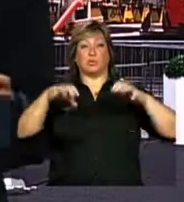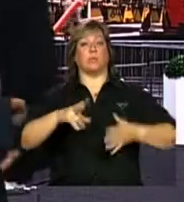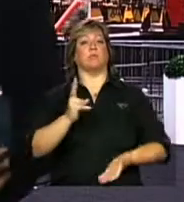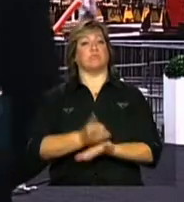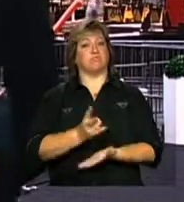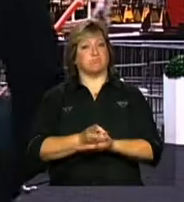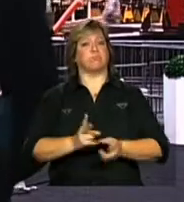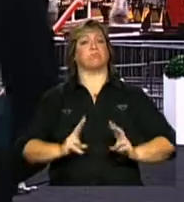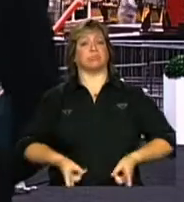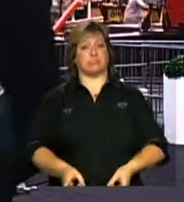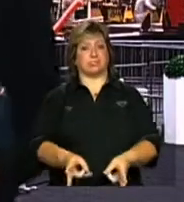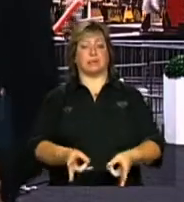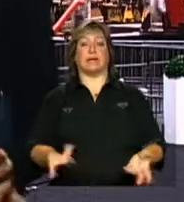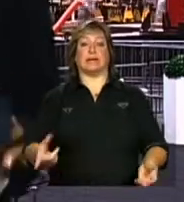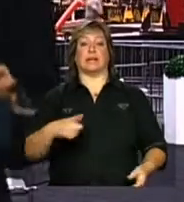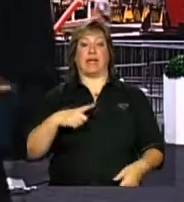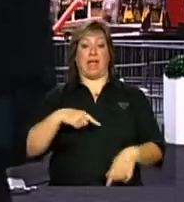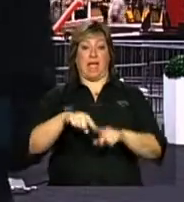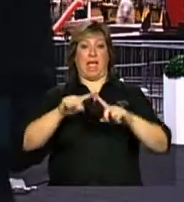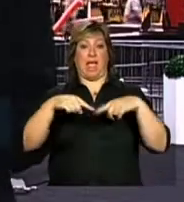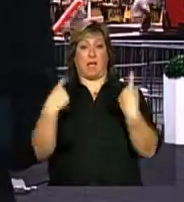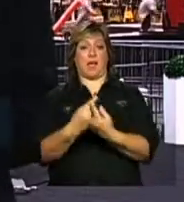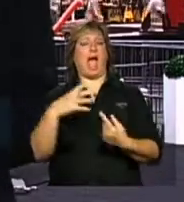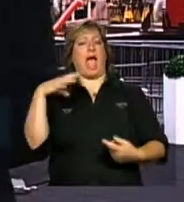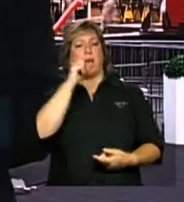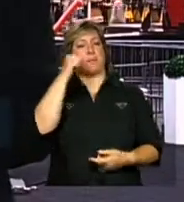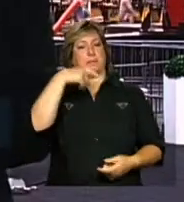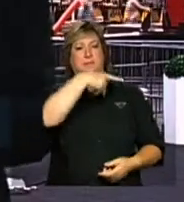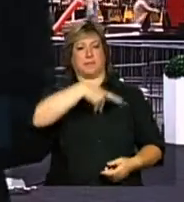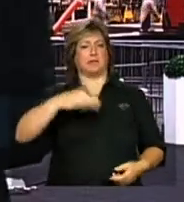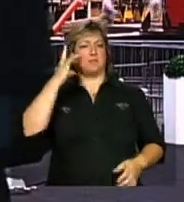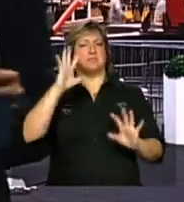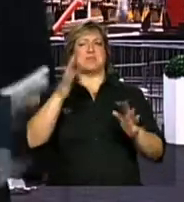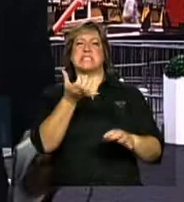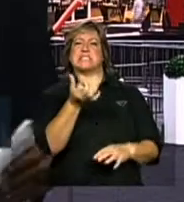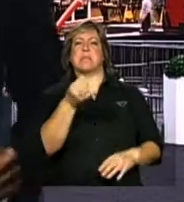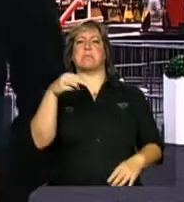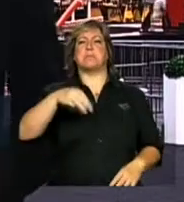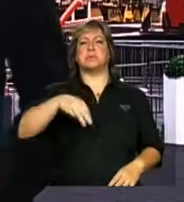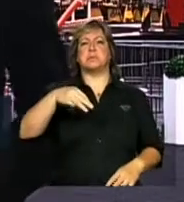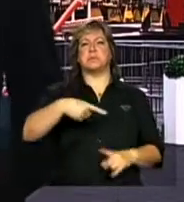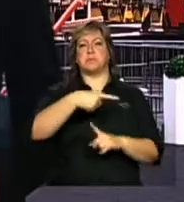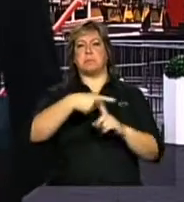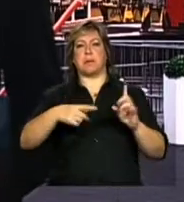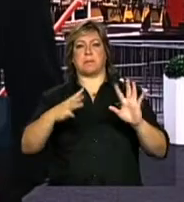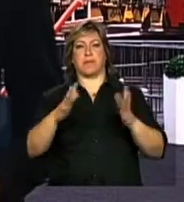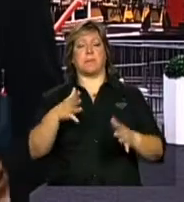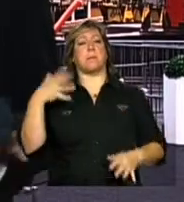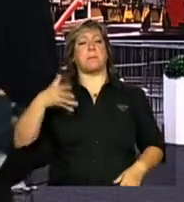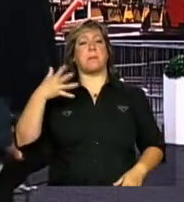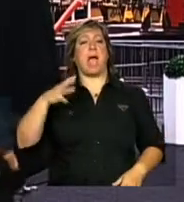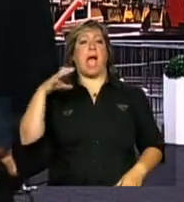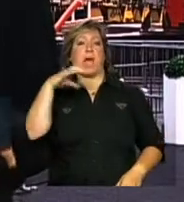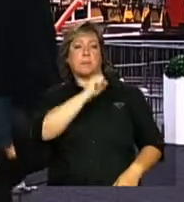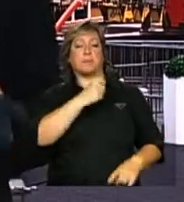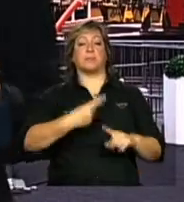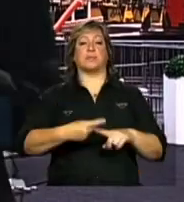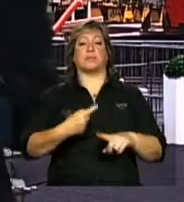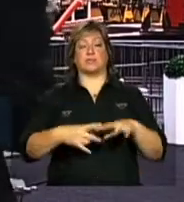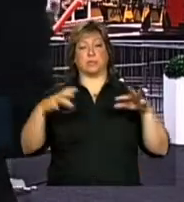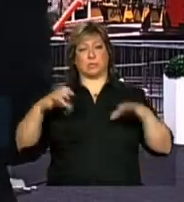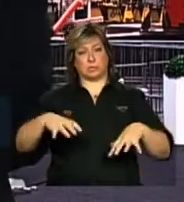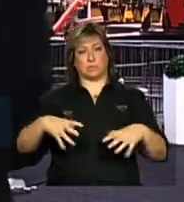A cerimônia também foi abreviada. Num rápido discurso de mais ou menos 6 minutos e meio, a presidenta Dilma Rousseff defendeu